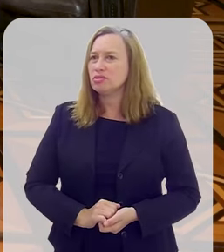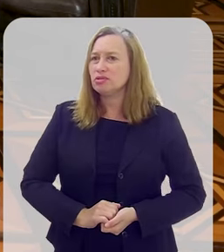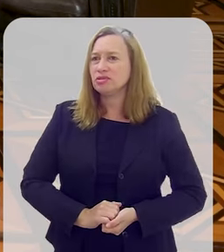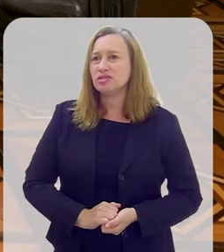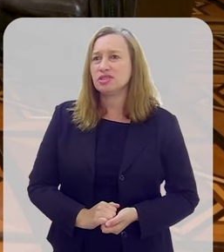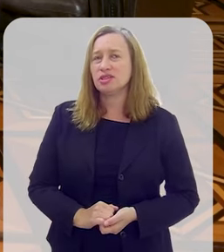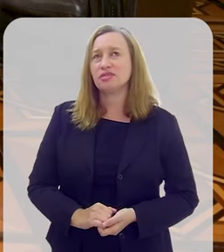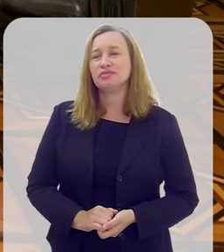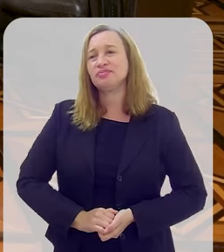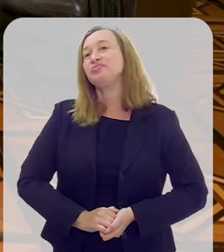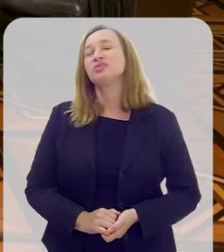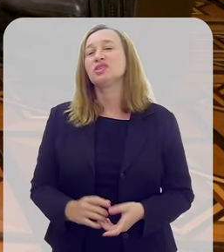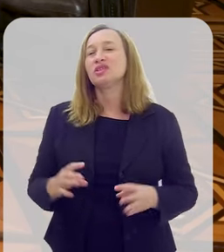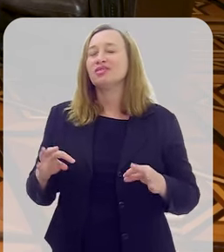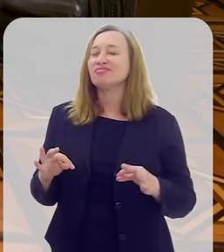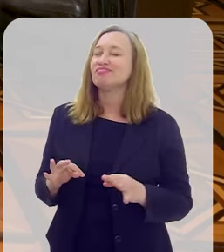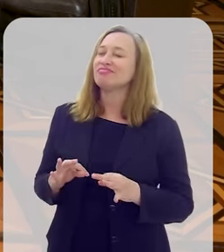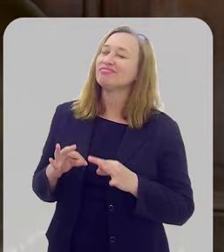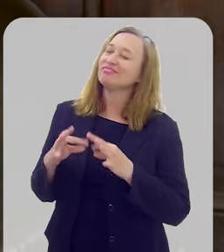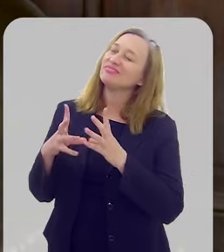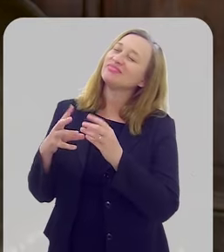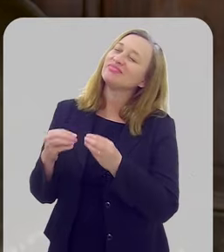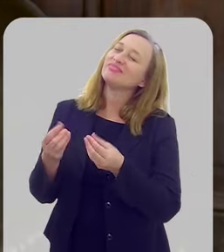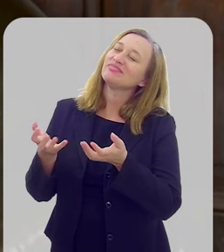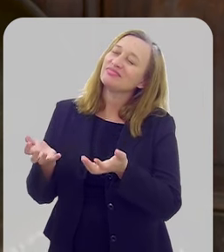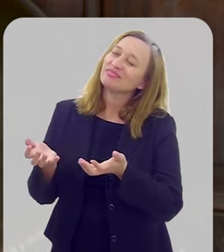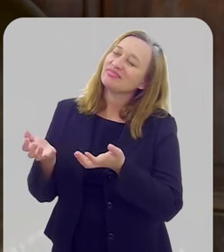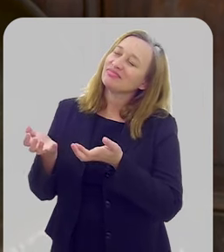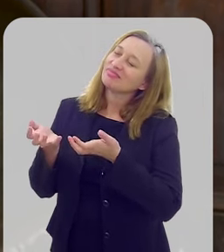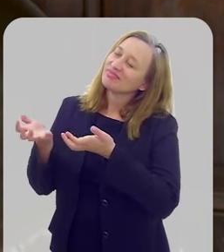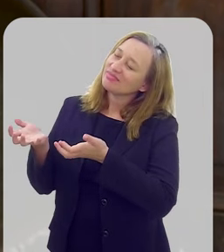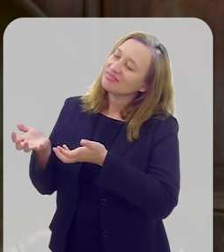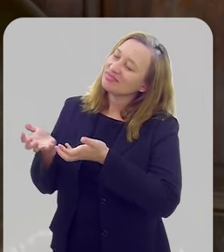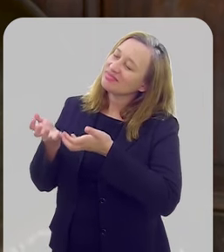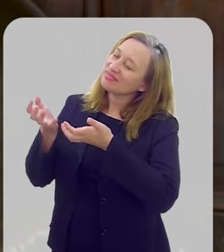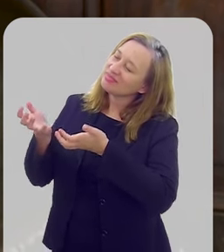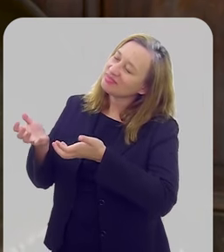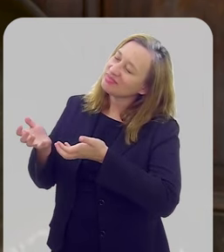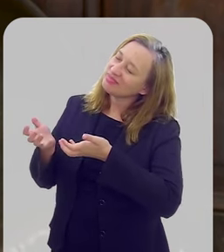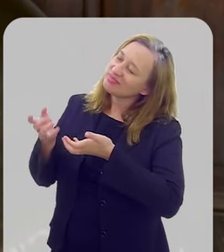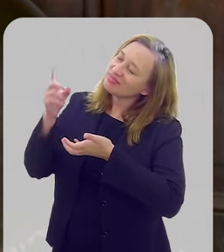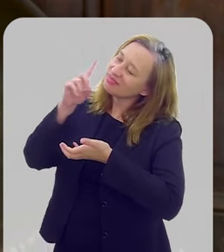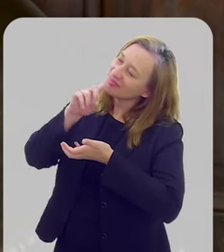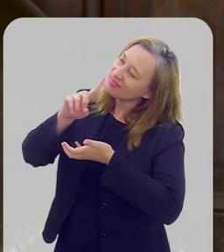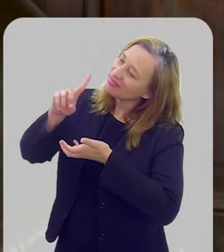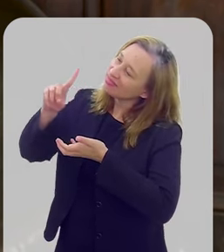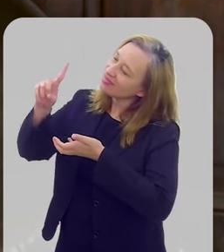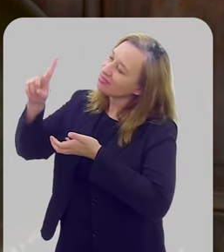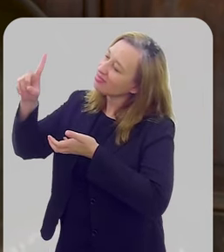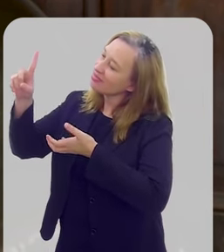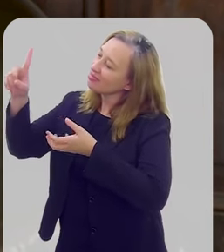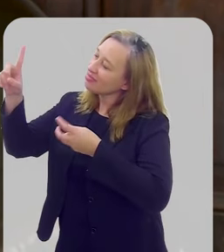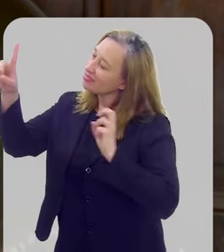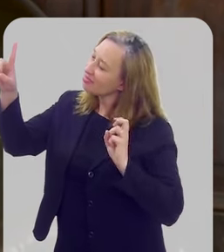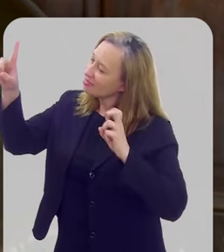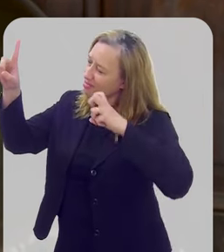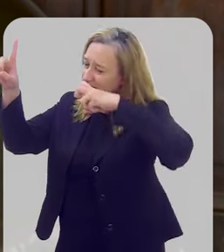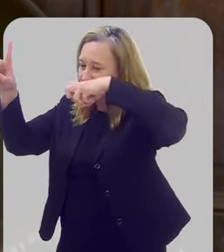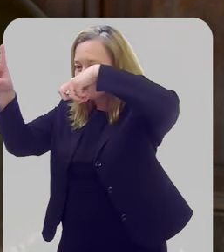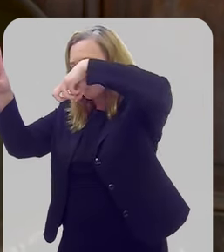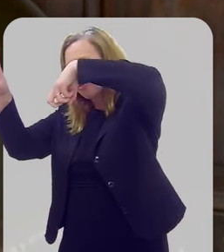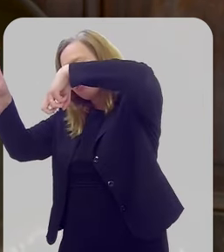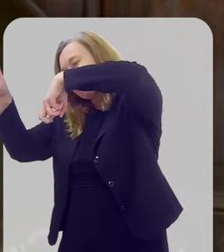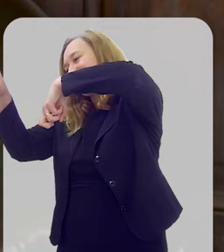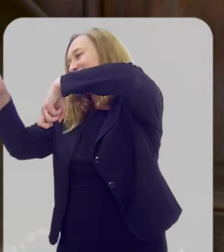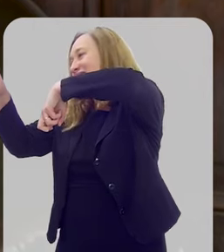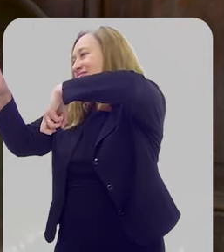aí vai tudo que eu quero ó Deus é me render